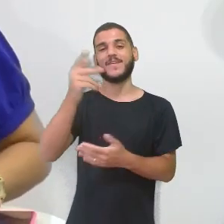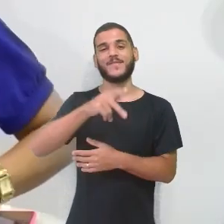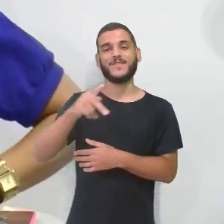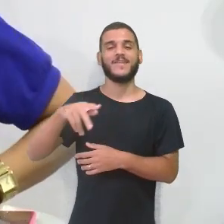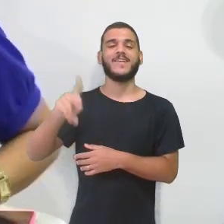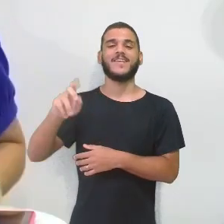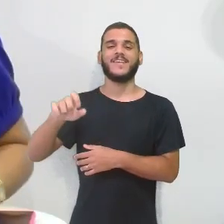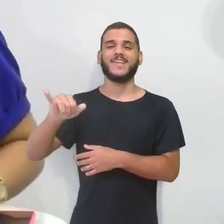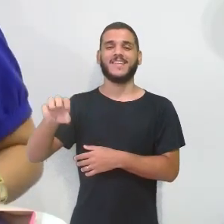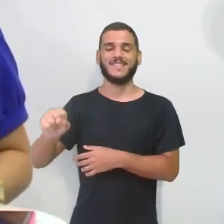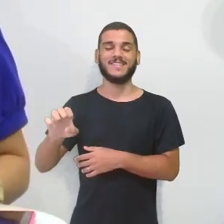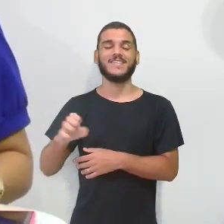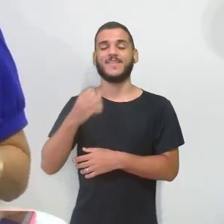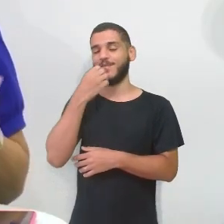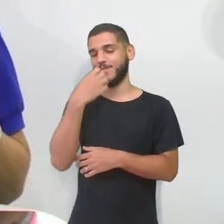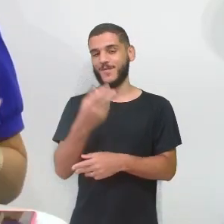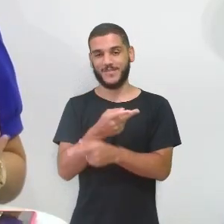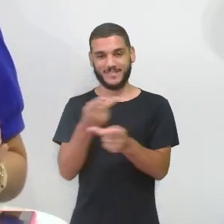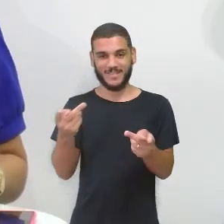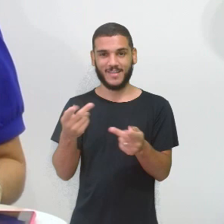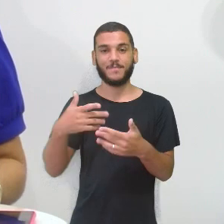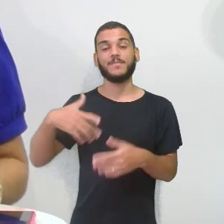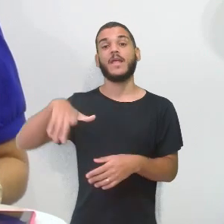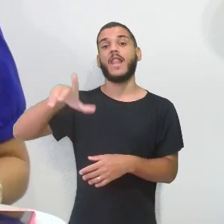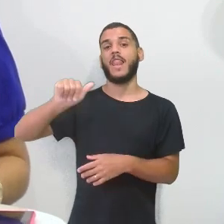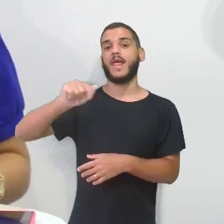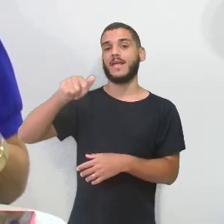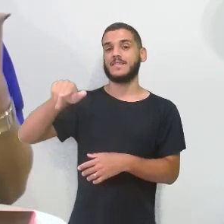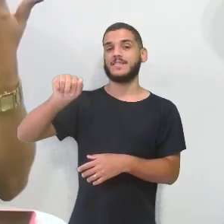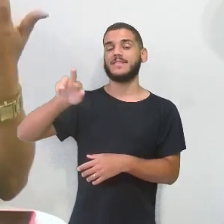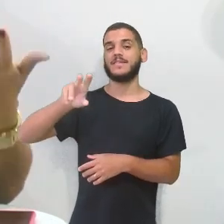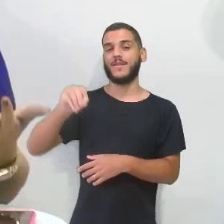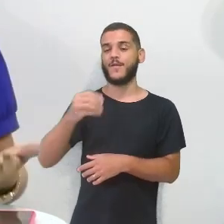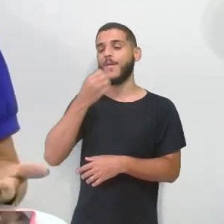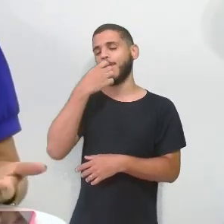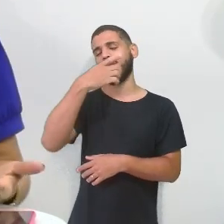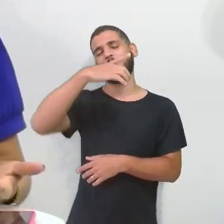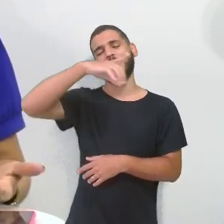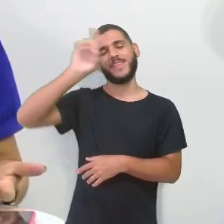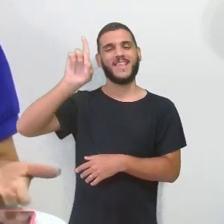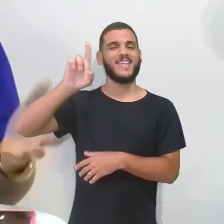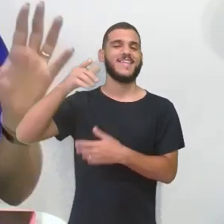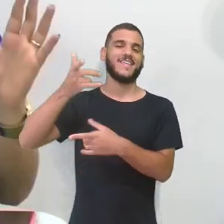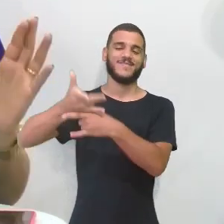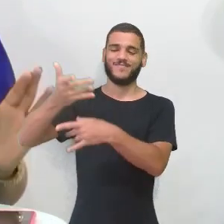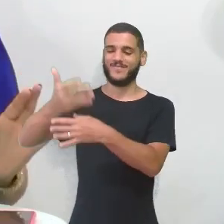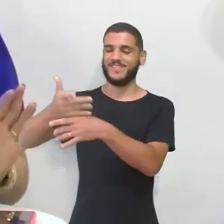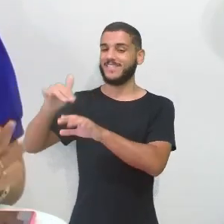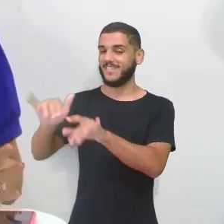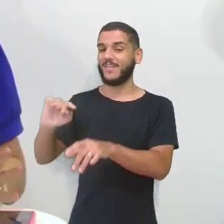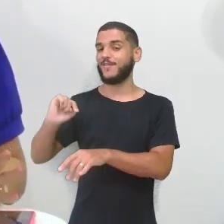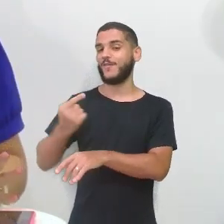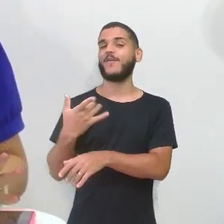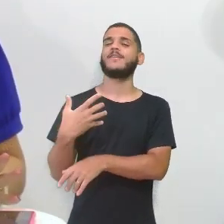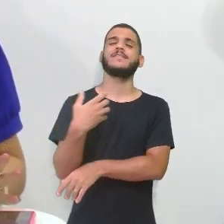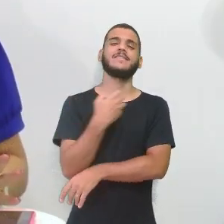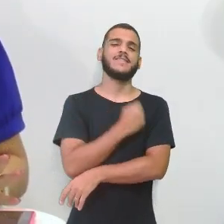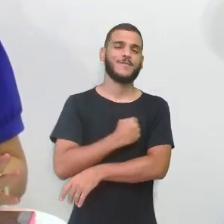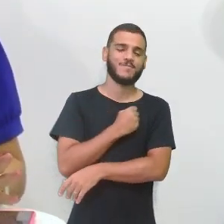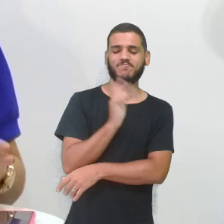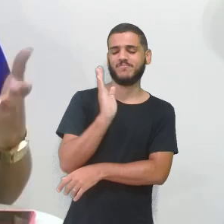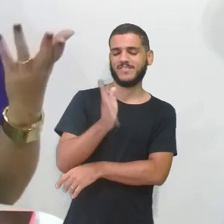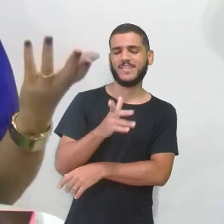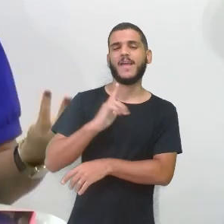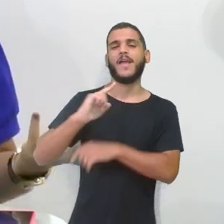Tudo bem, turminha, com vocês? Lázaro já está por aqui, nos dando bom dia. E a gente já está ficando com saudade, viu,